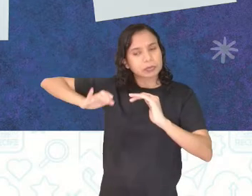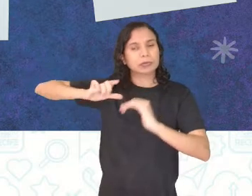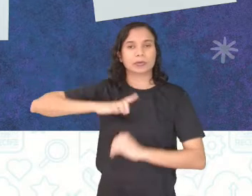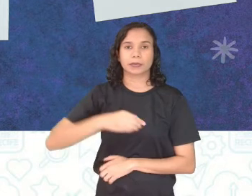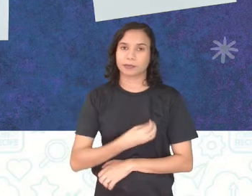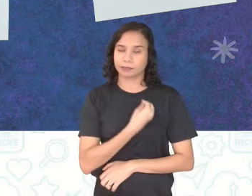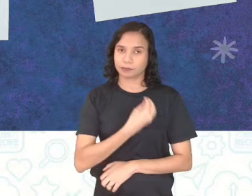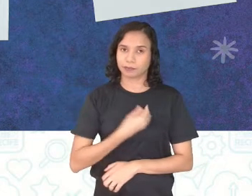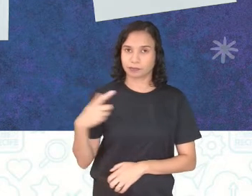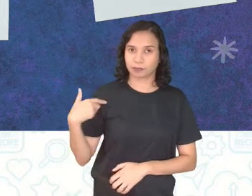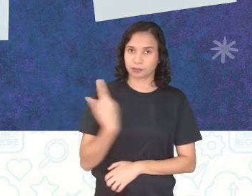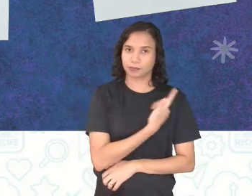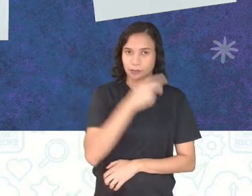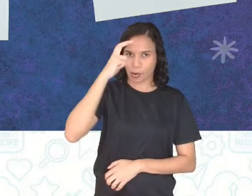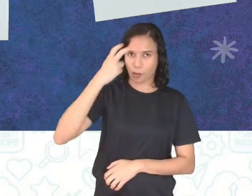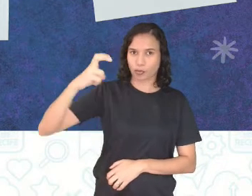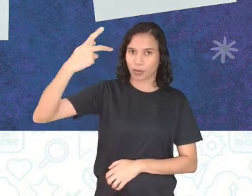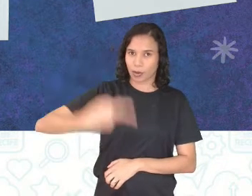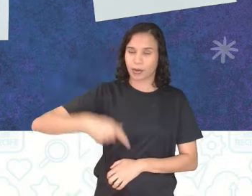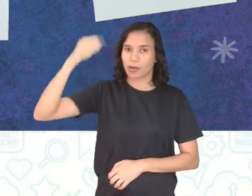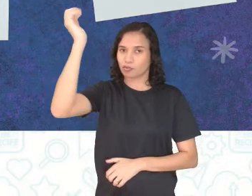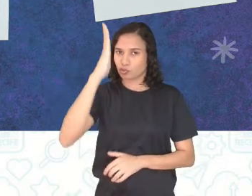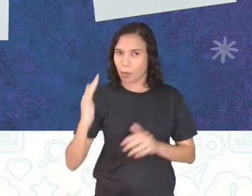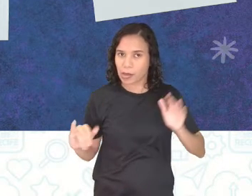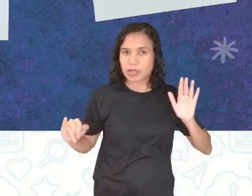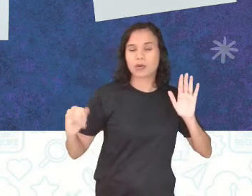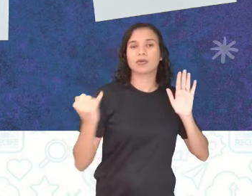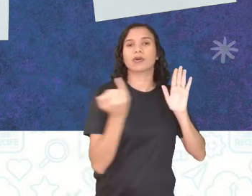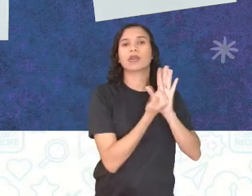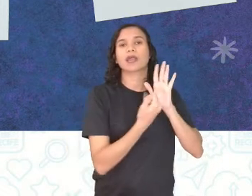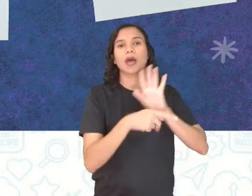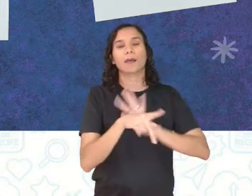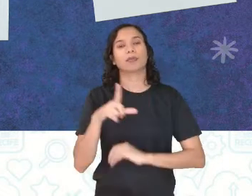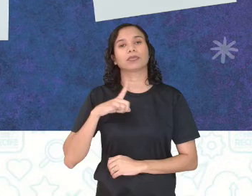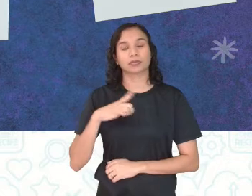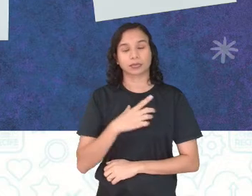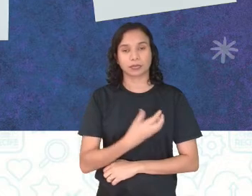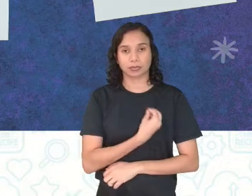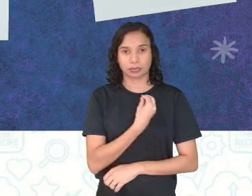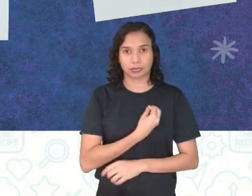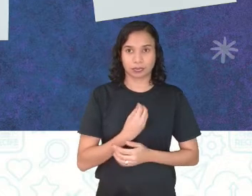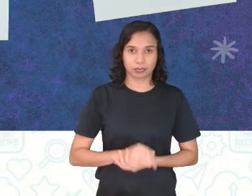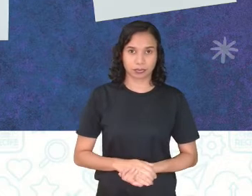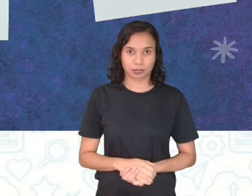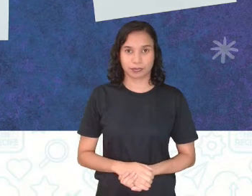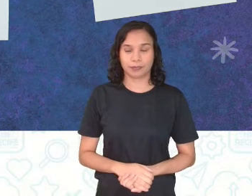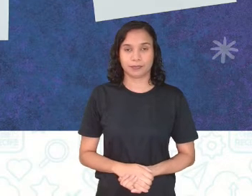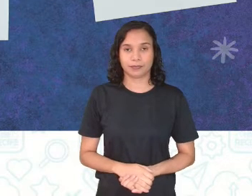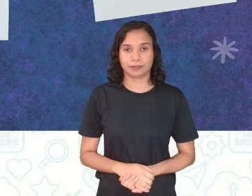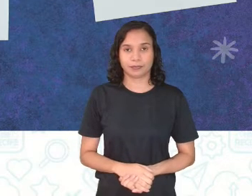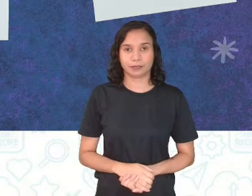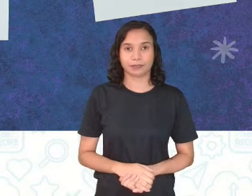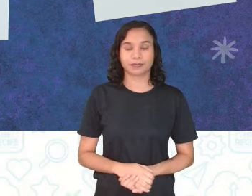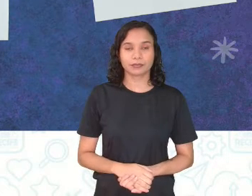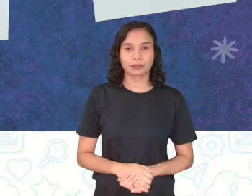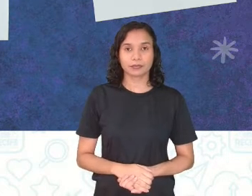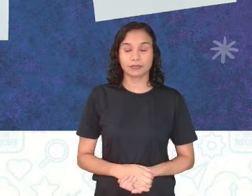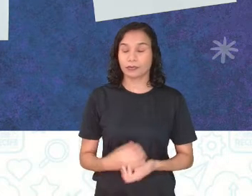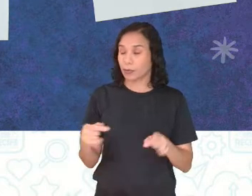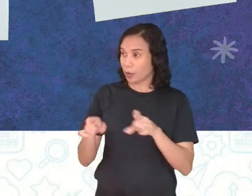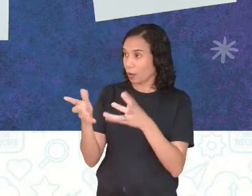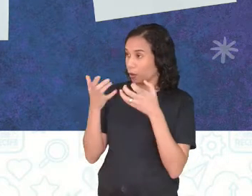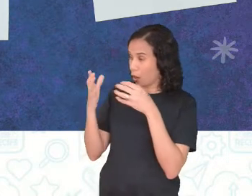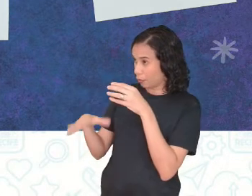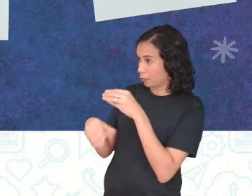presente na cultura brasileira, na identidade, né, da cultura brasileira. Quer falar